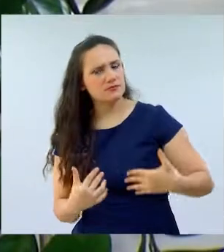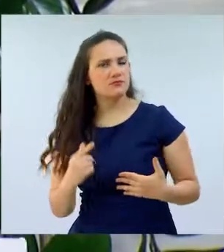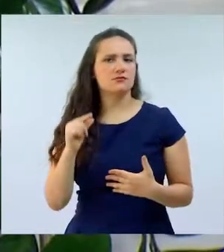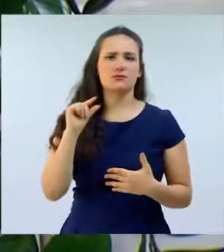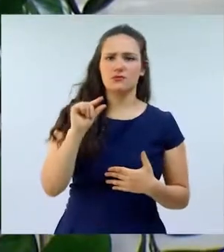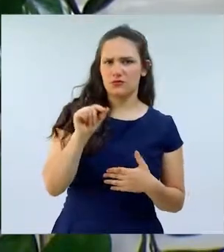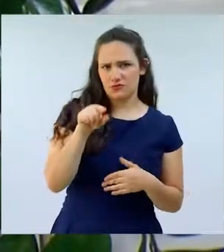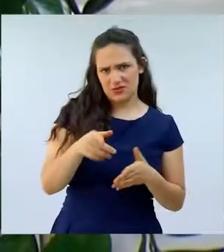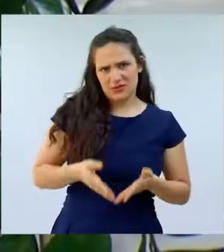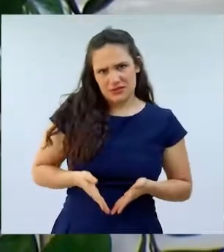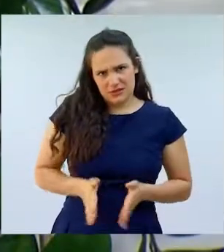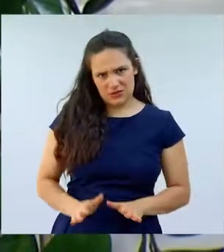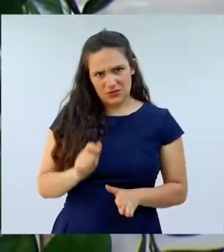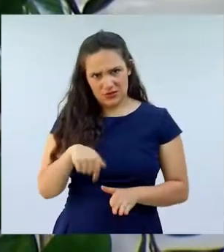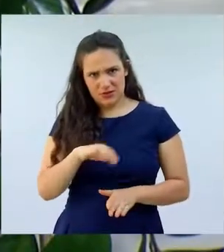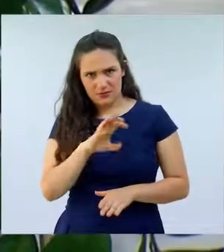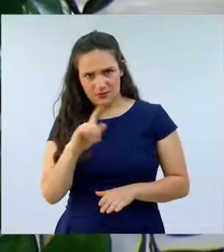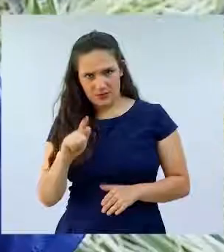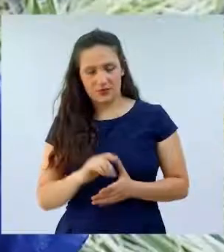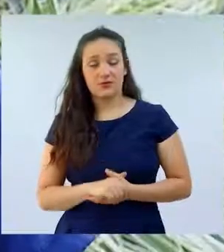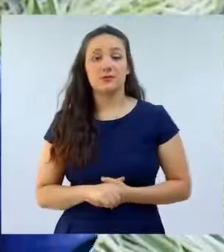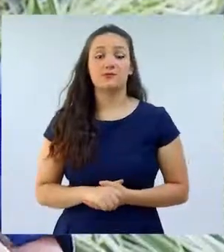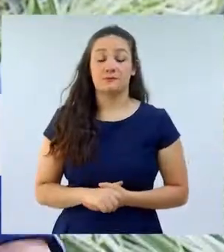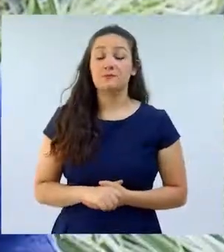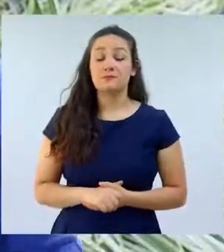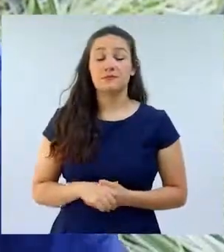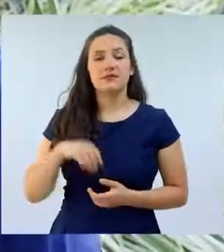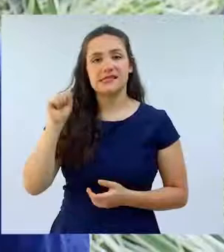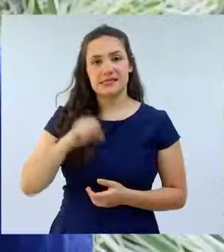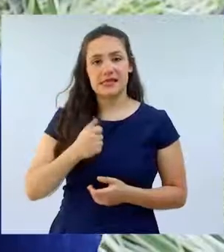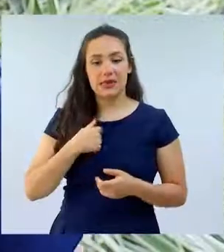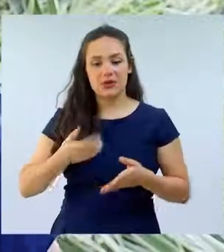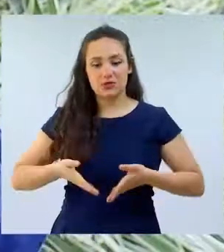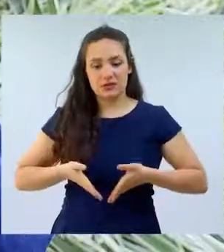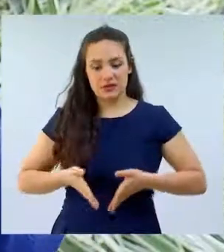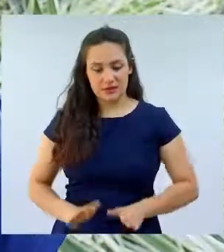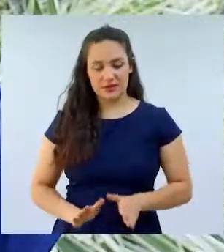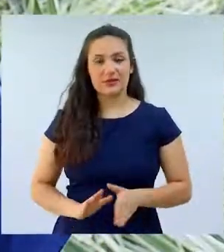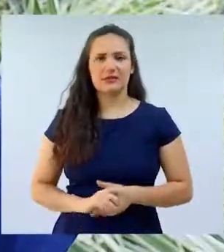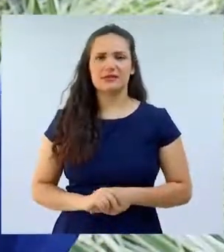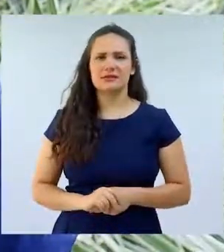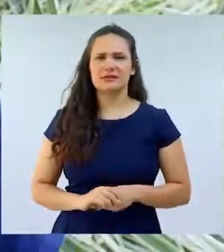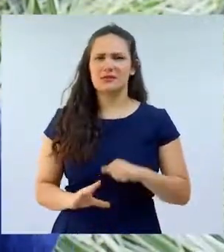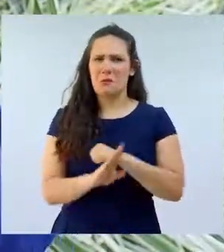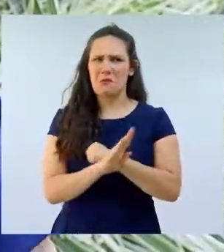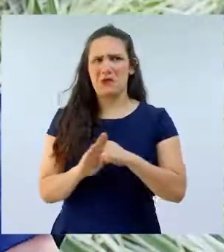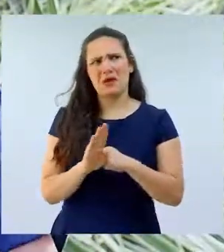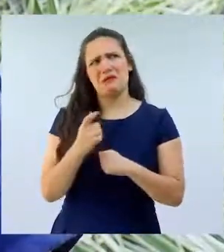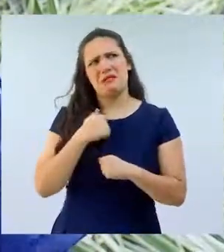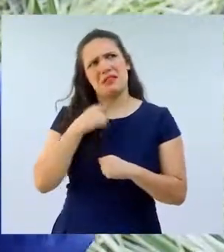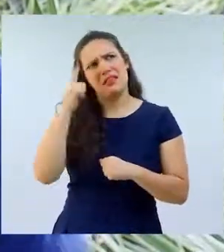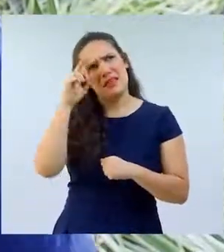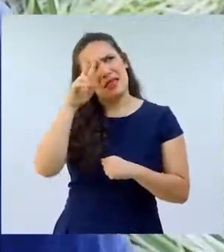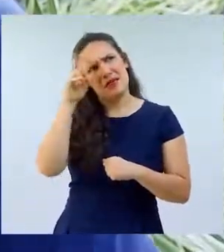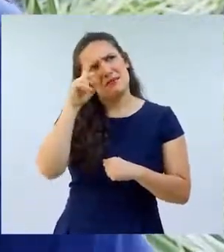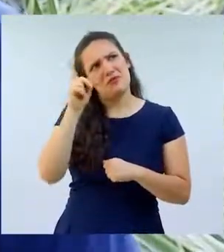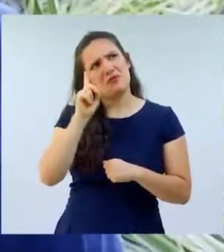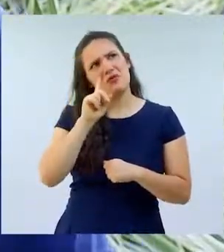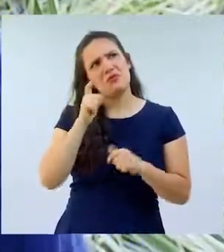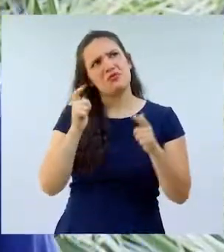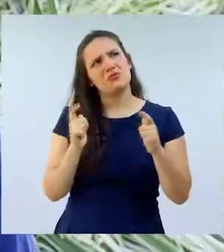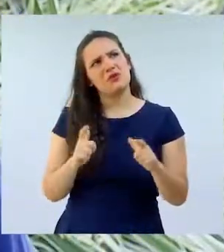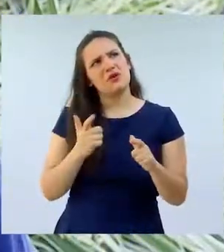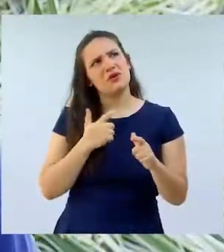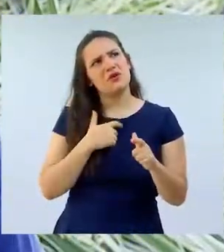da... Você nasceu em Campo Grande? Que bairro? Eu nasci em Campo Grande, eu nasci no... Eu não lembro direito onde que eu morava. Eu acho que, se eu não me